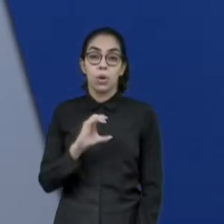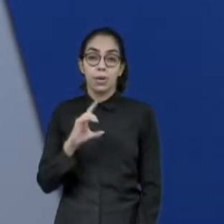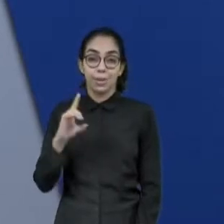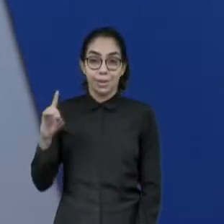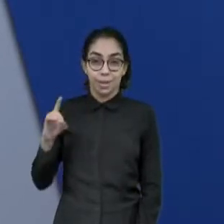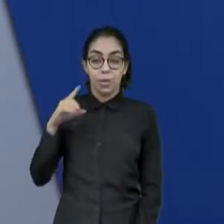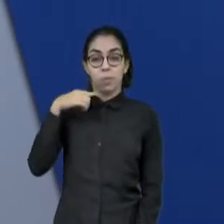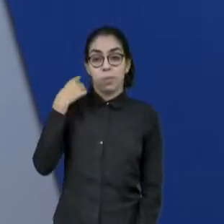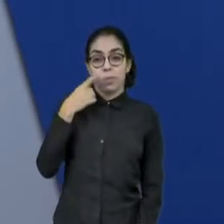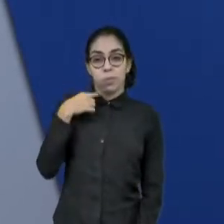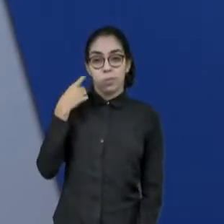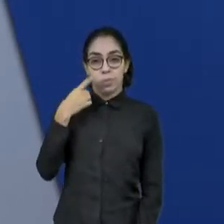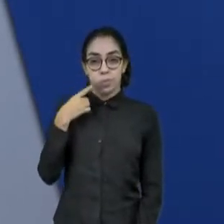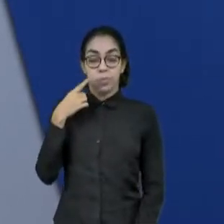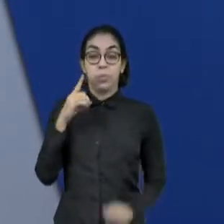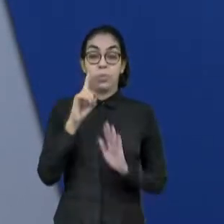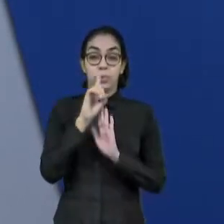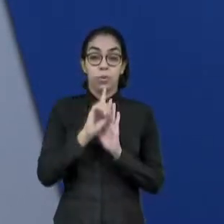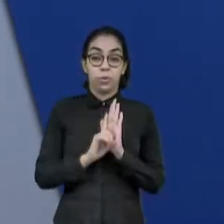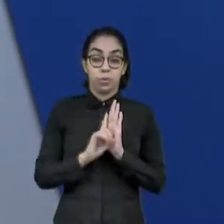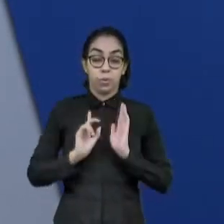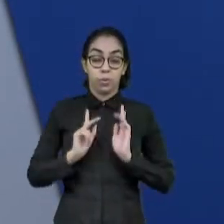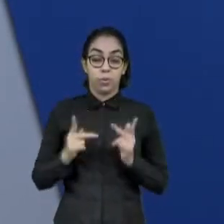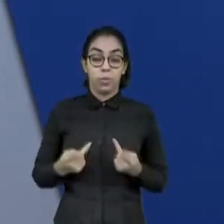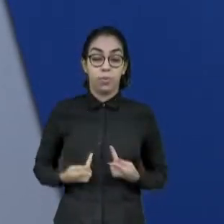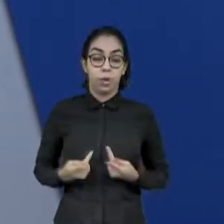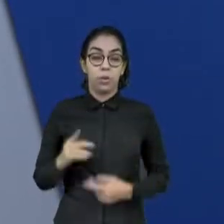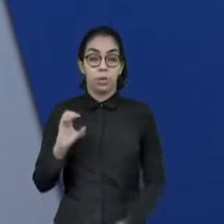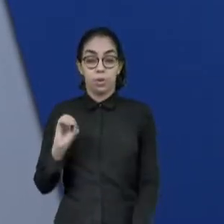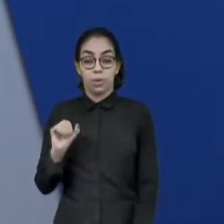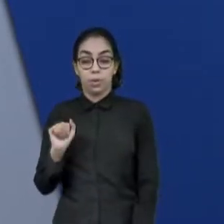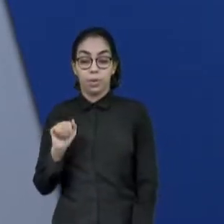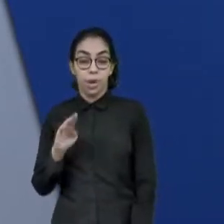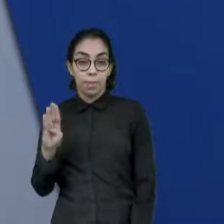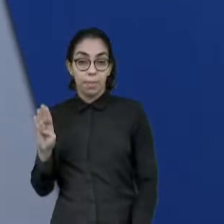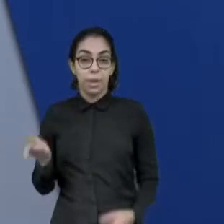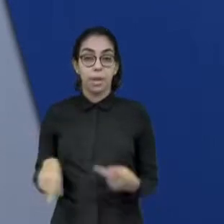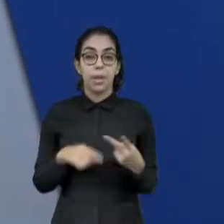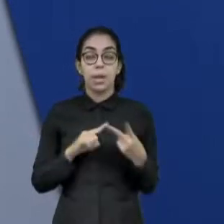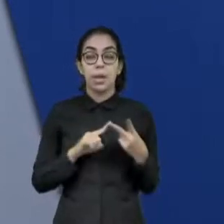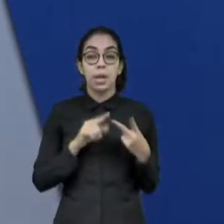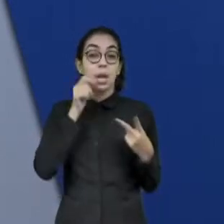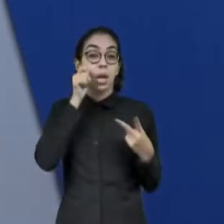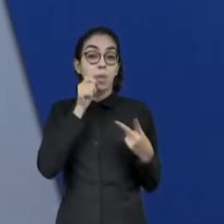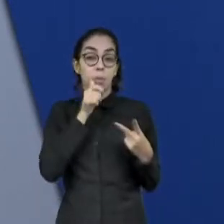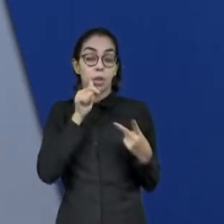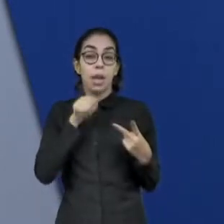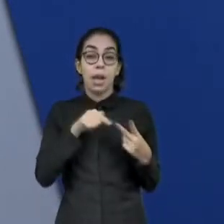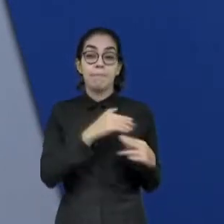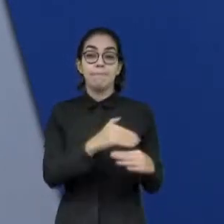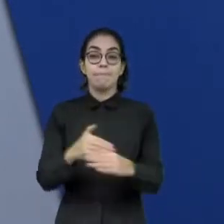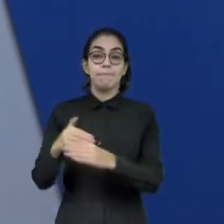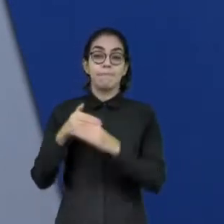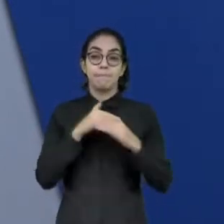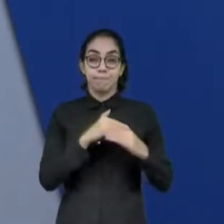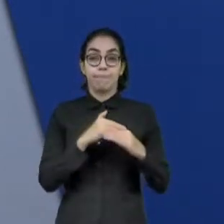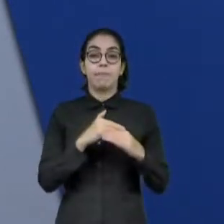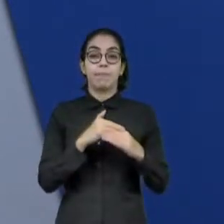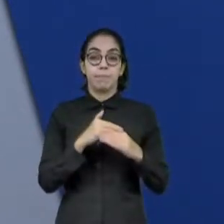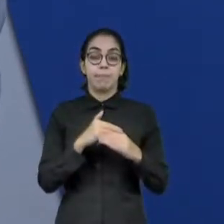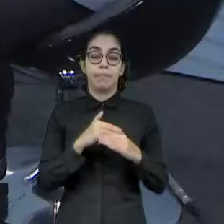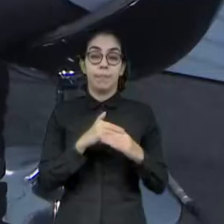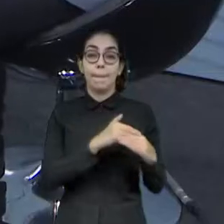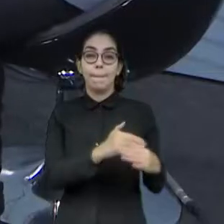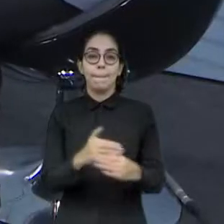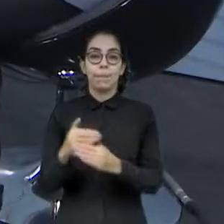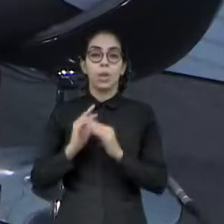ele integra a Comissão de Direitos Humanos da OAB e ela integra a Comissão de Promoção da Igualdade Racial, que ela faz um trabalho muito bom. Já fez